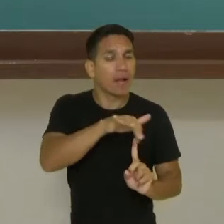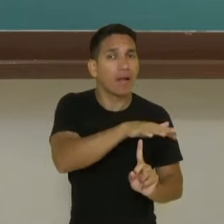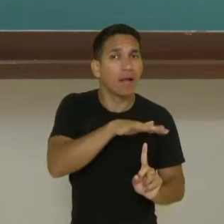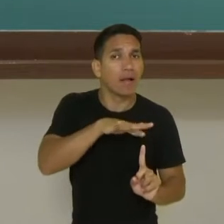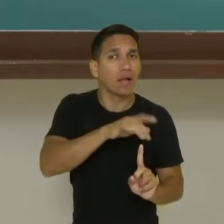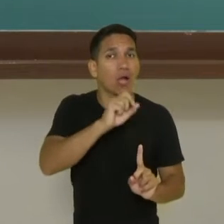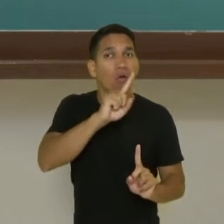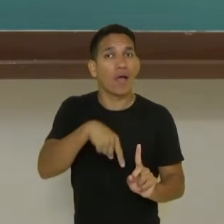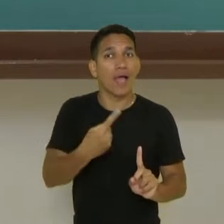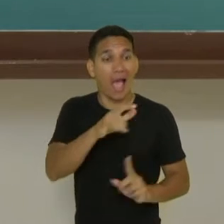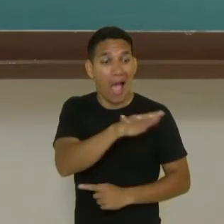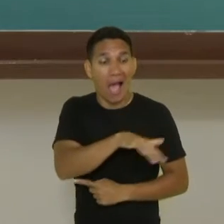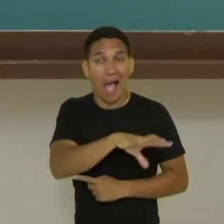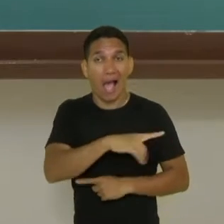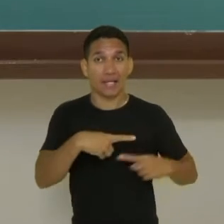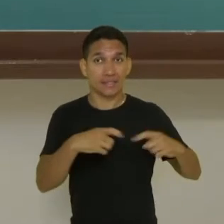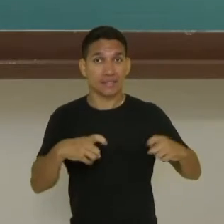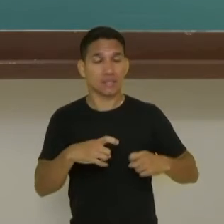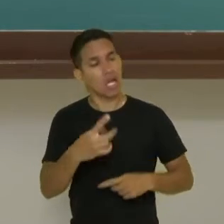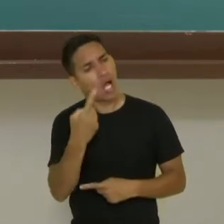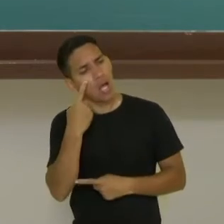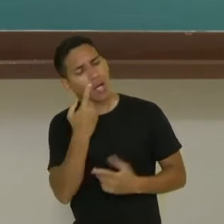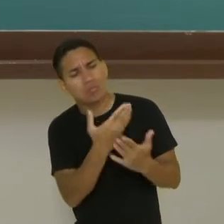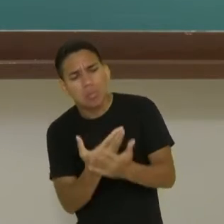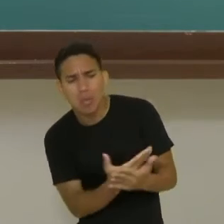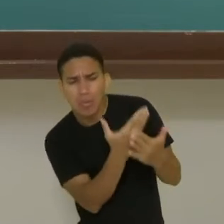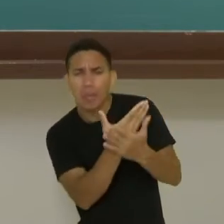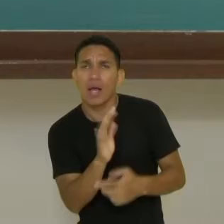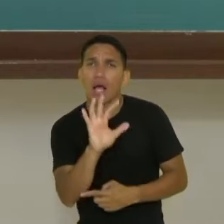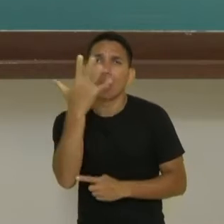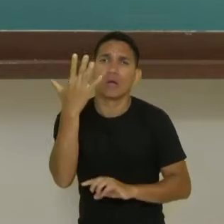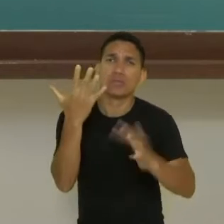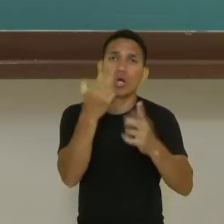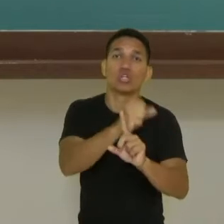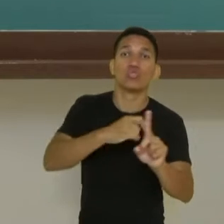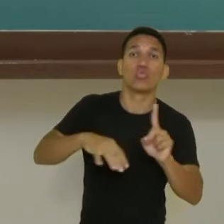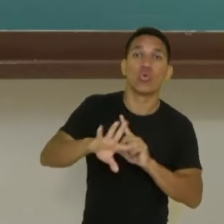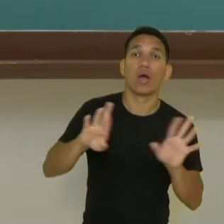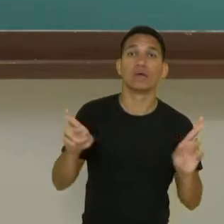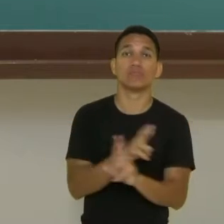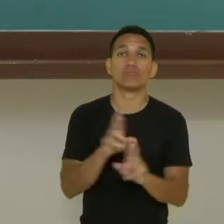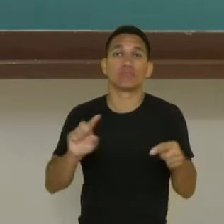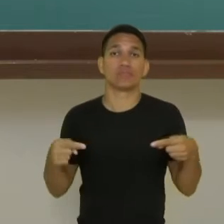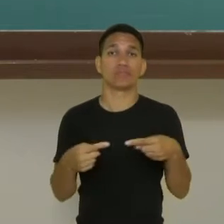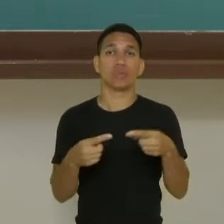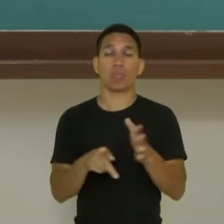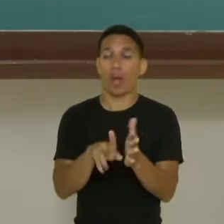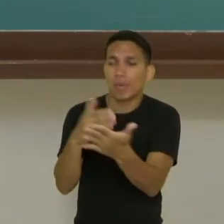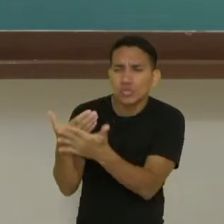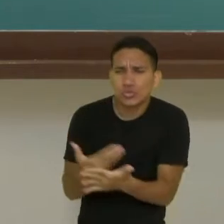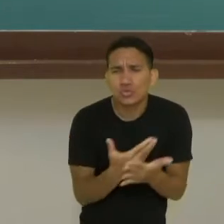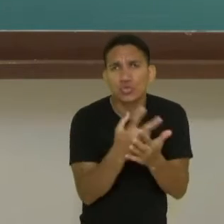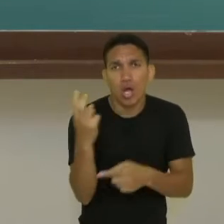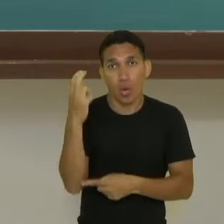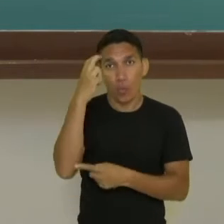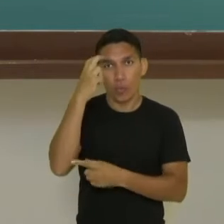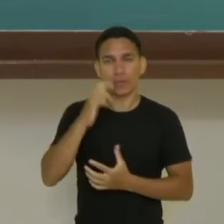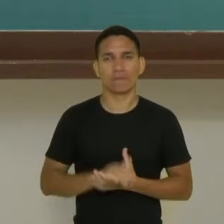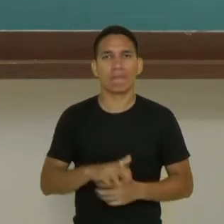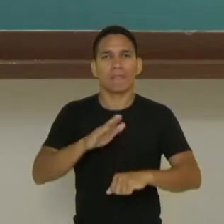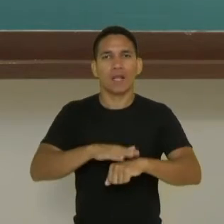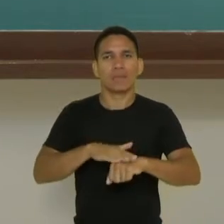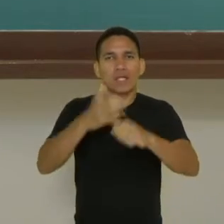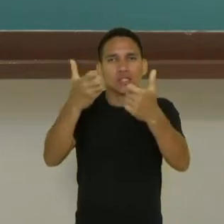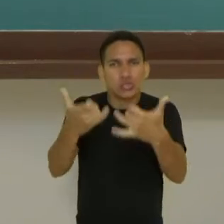ciências que estudam os fenômenos sociais que é correspondente a um estudo das culturas. E quando a gente fala em